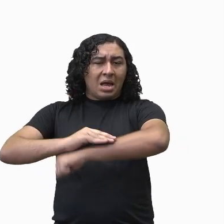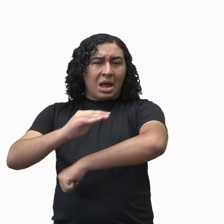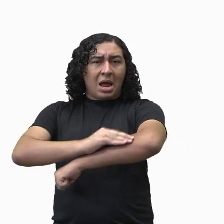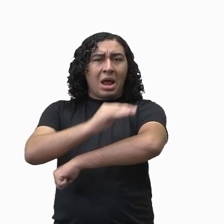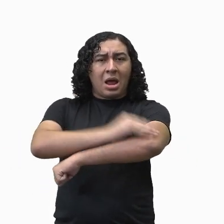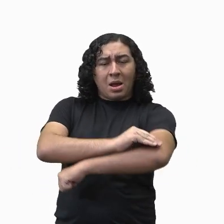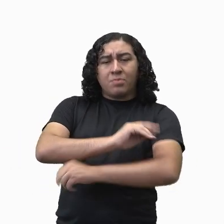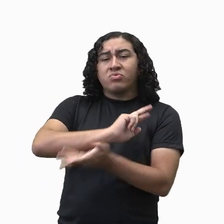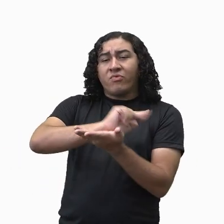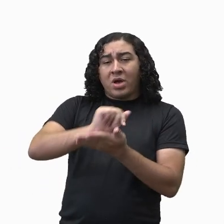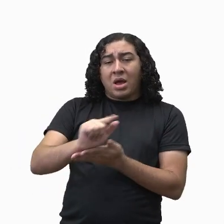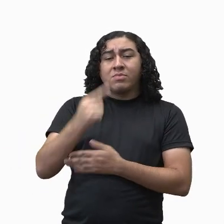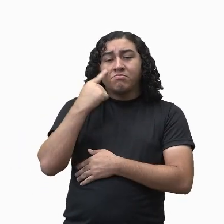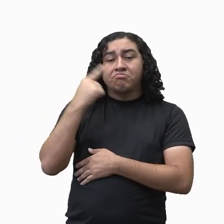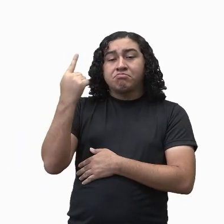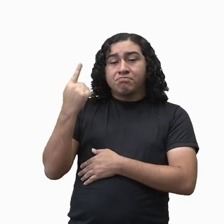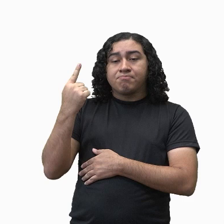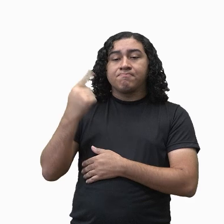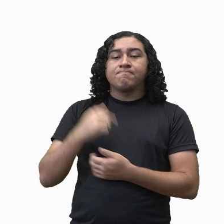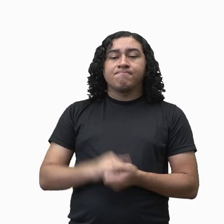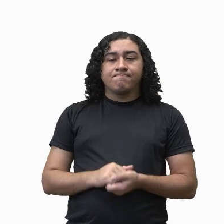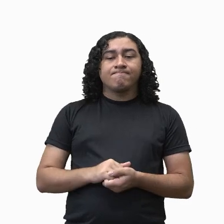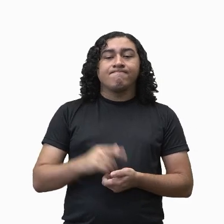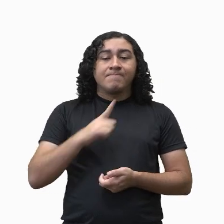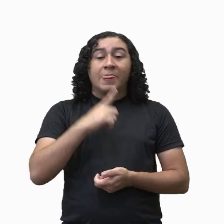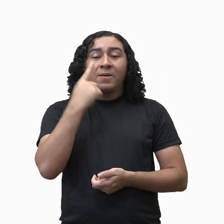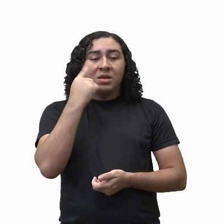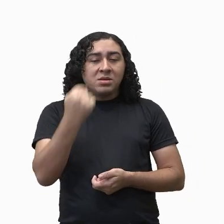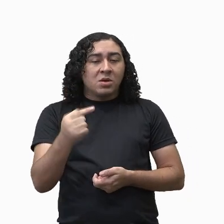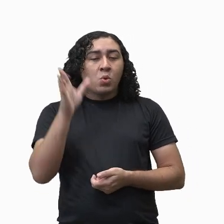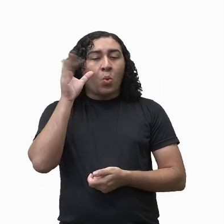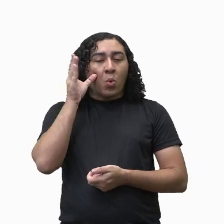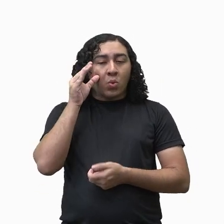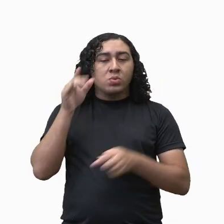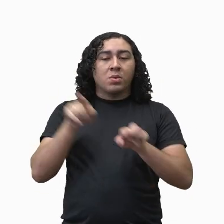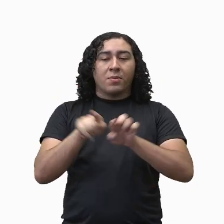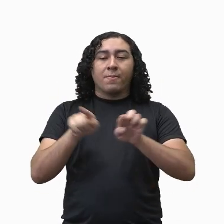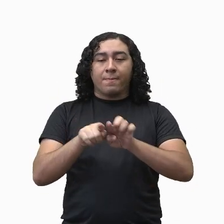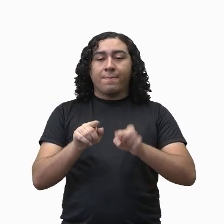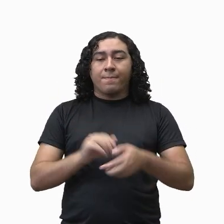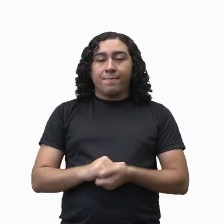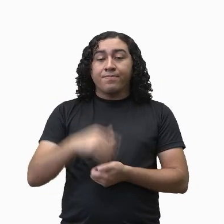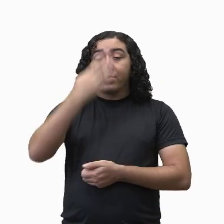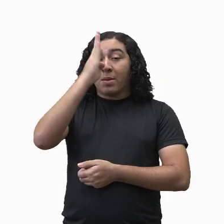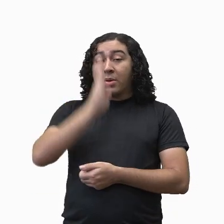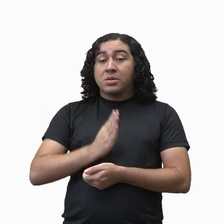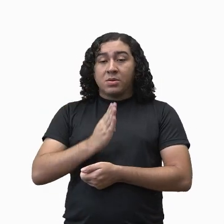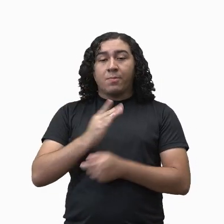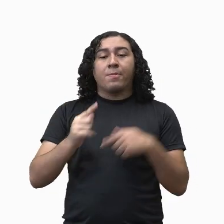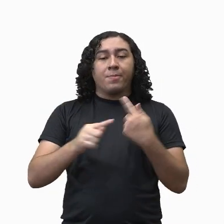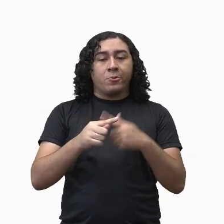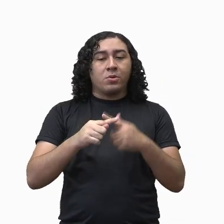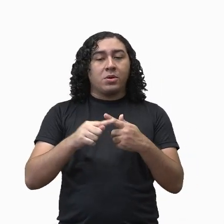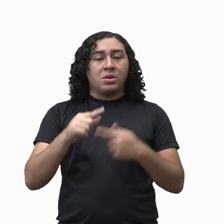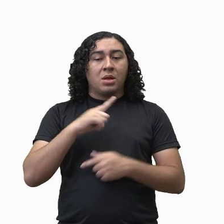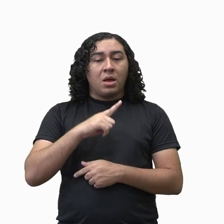e pererecas, eles são bem intrigantes, bem interessantes. O Brasil, por conta de